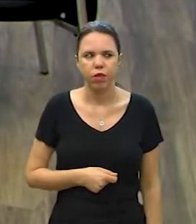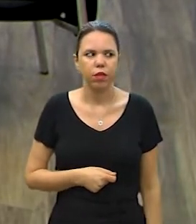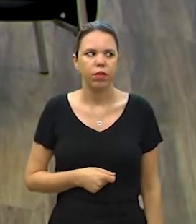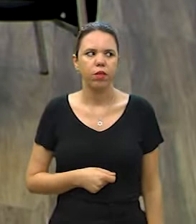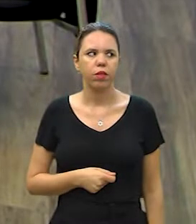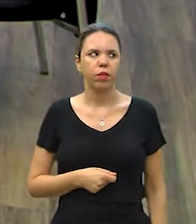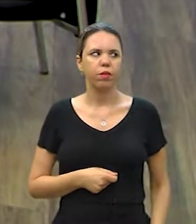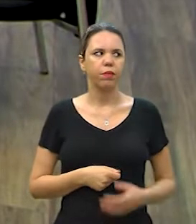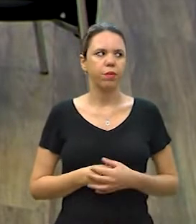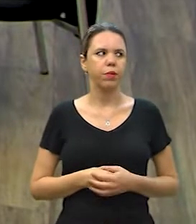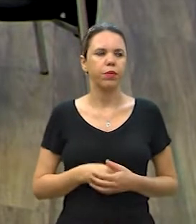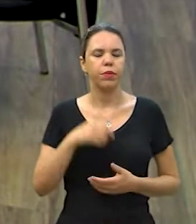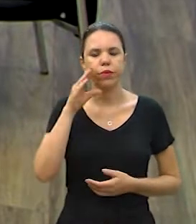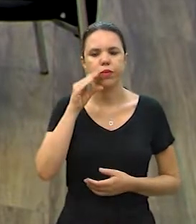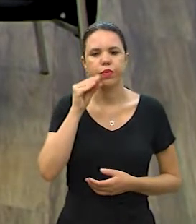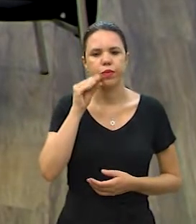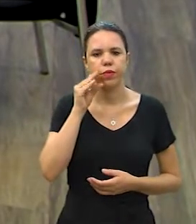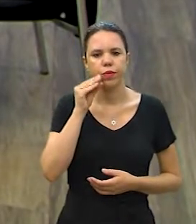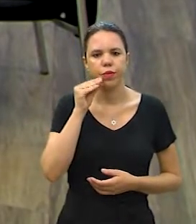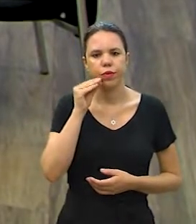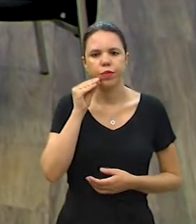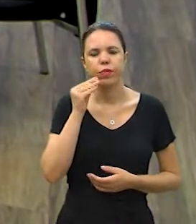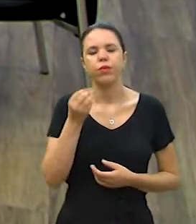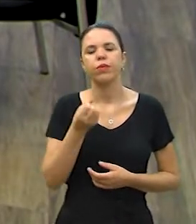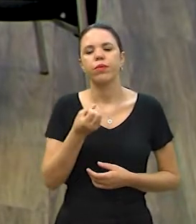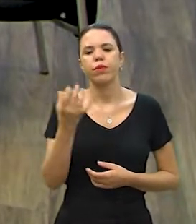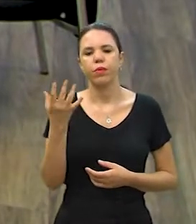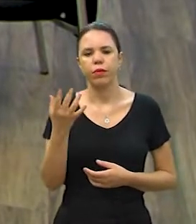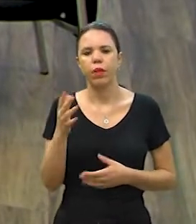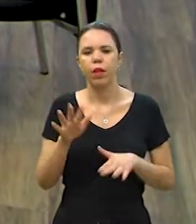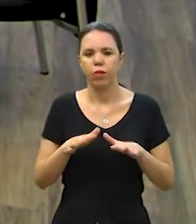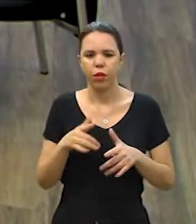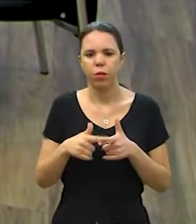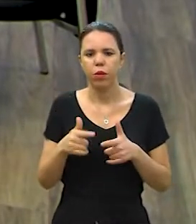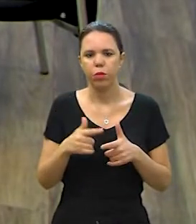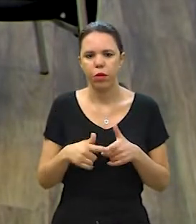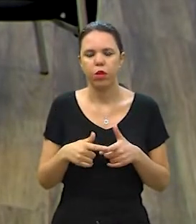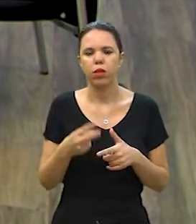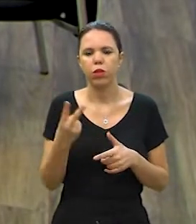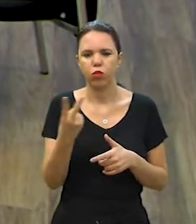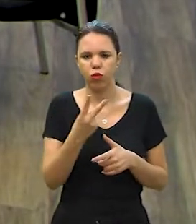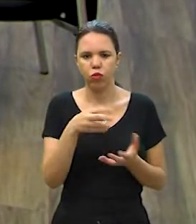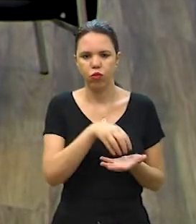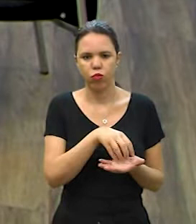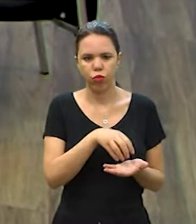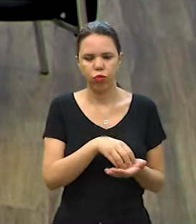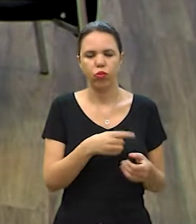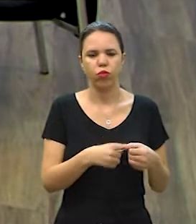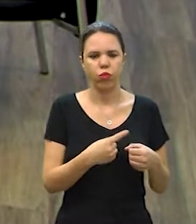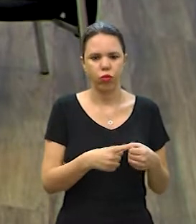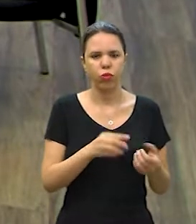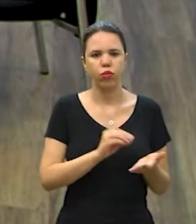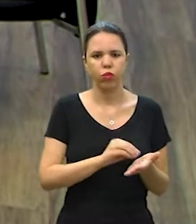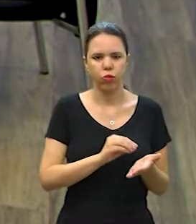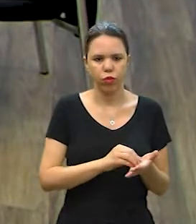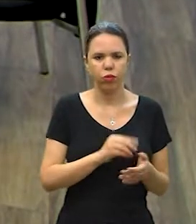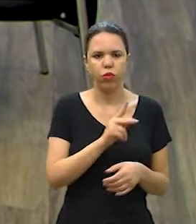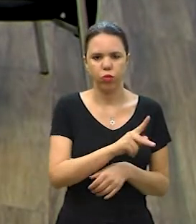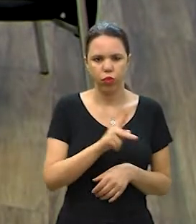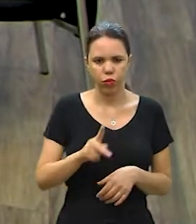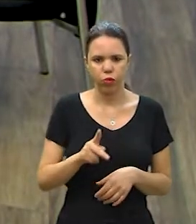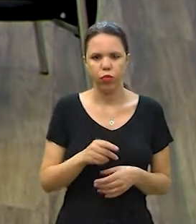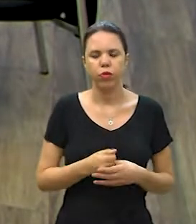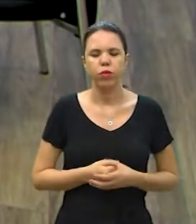Então, questão de funcionários. A gente tem problema nas duas redes. Na rede municipal, faltam professores